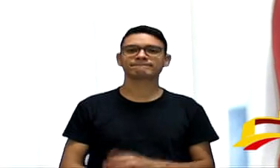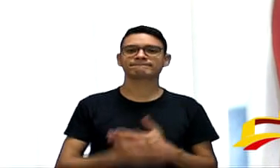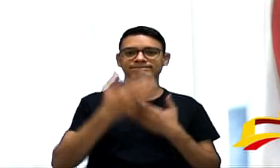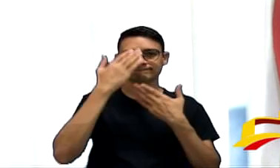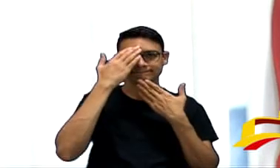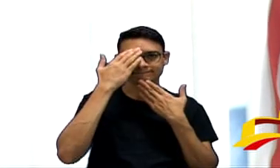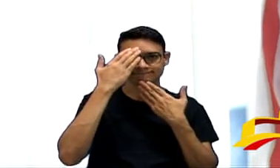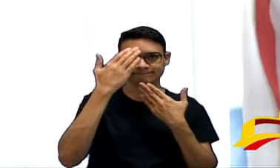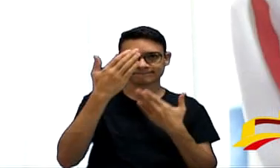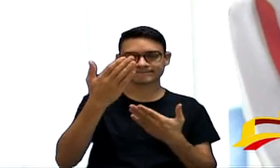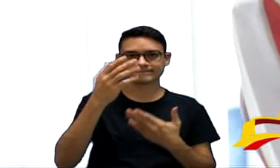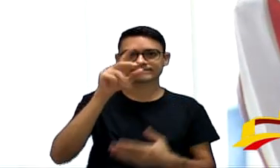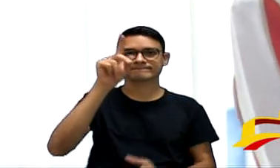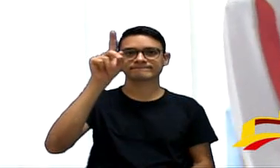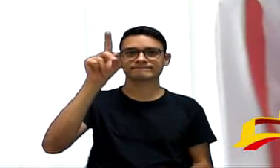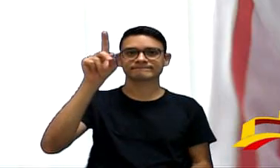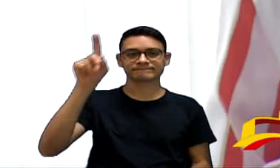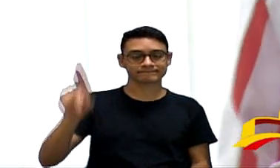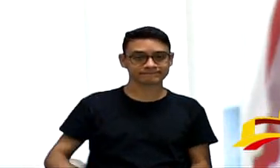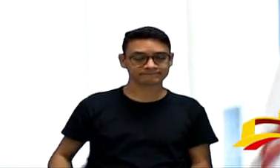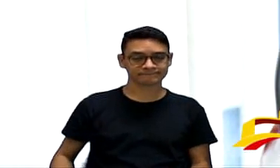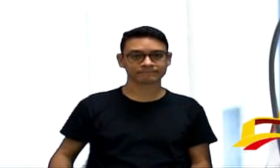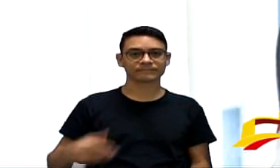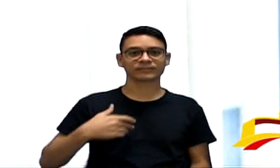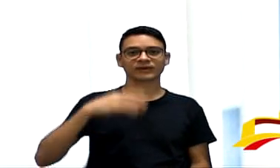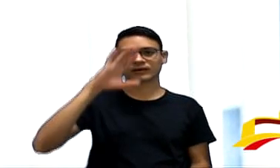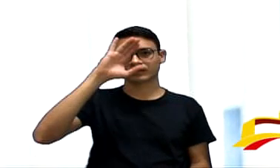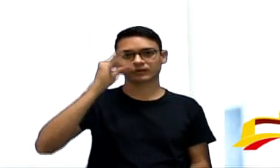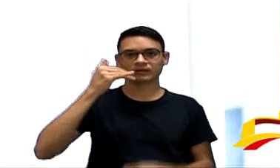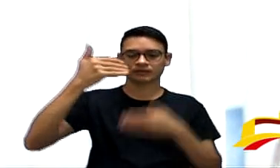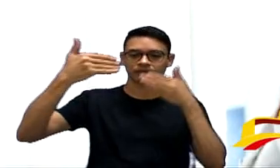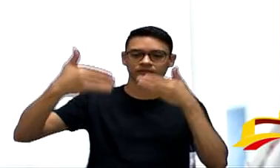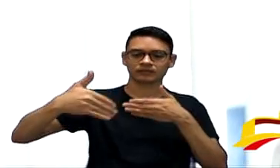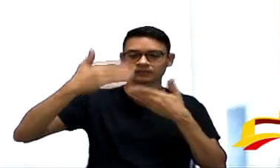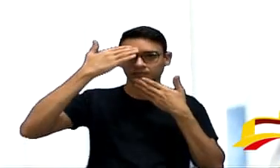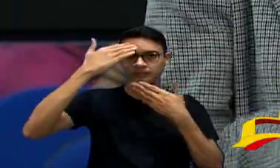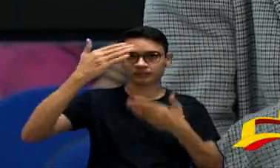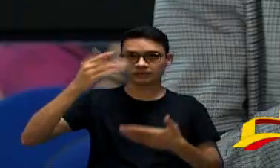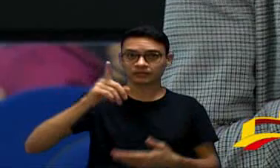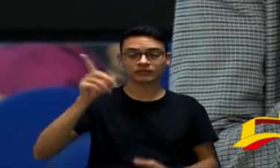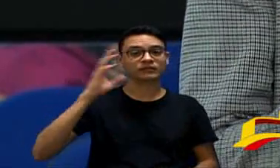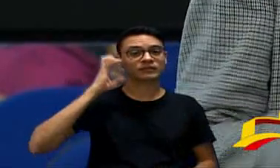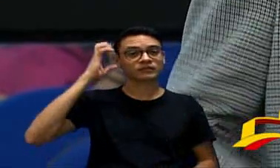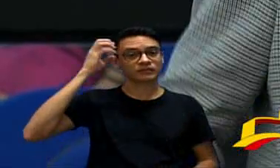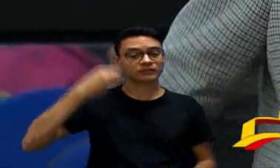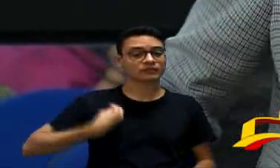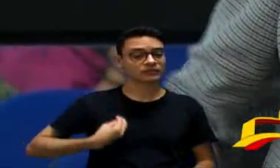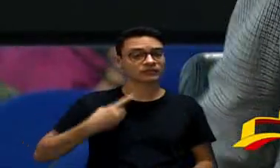Obrigada, senhor presidente. Obrigada pela parte, vereadora Yara. Vereadora Fernanda esteve lá também.